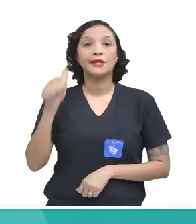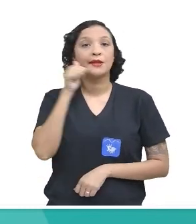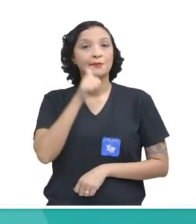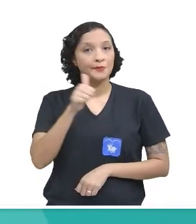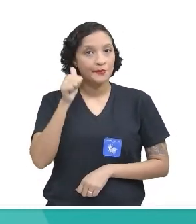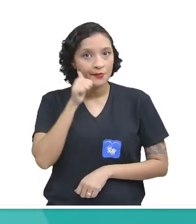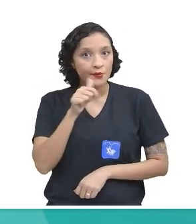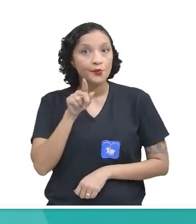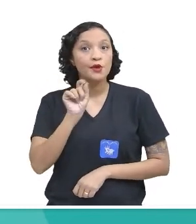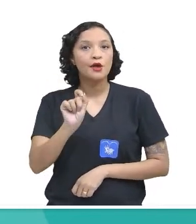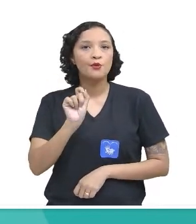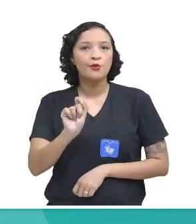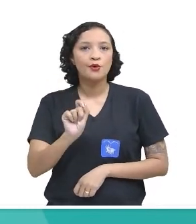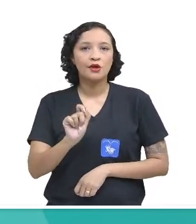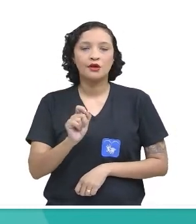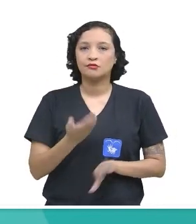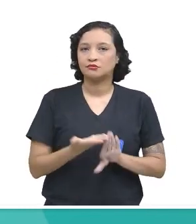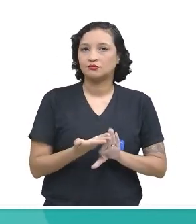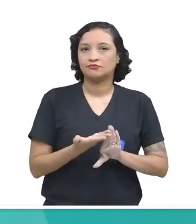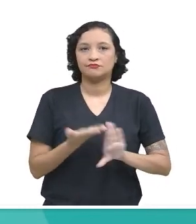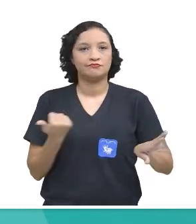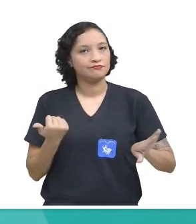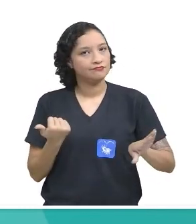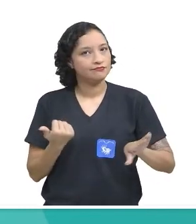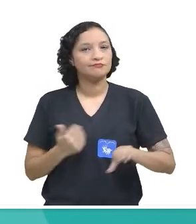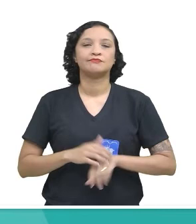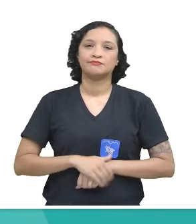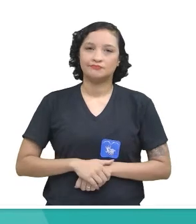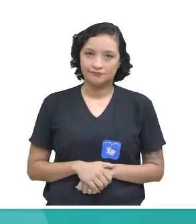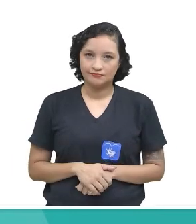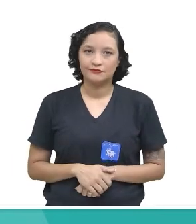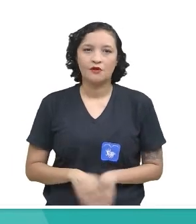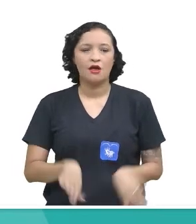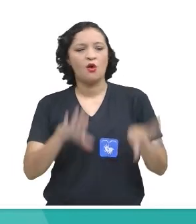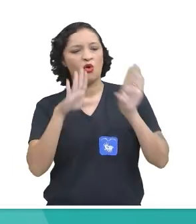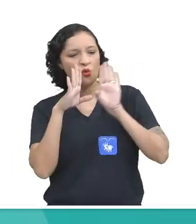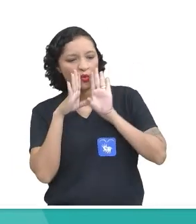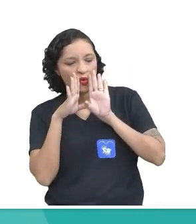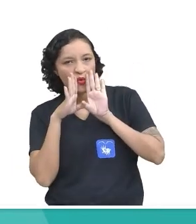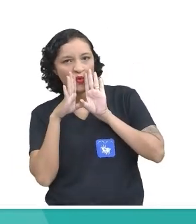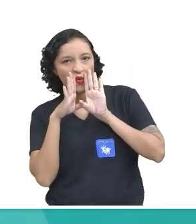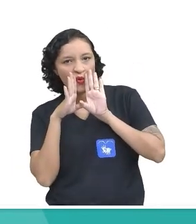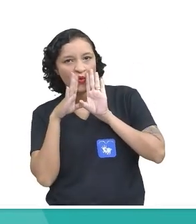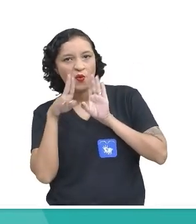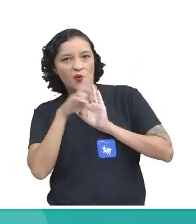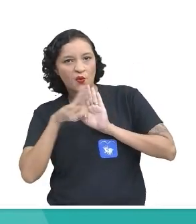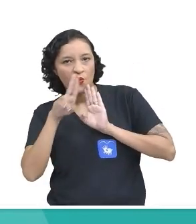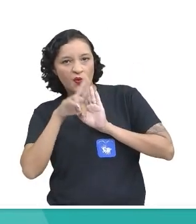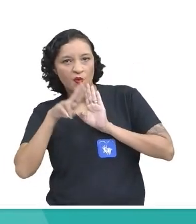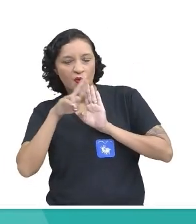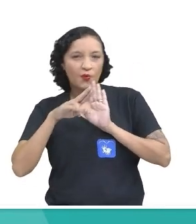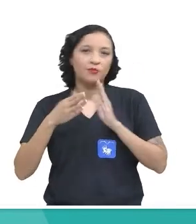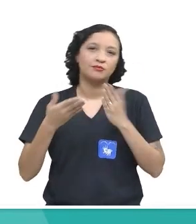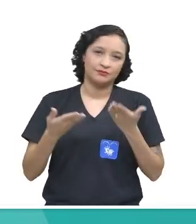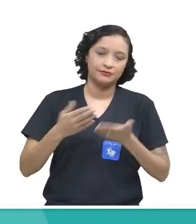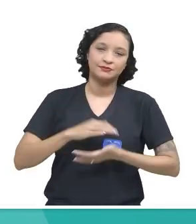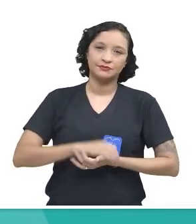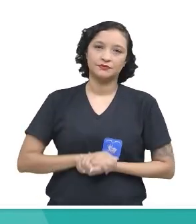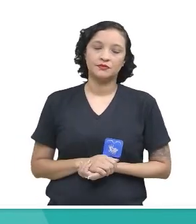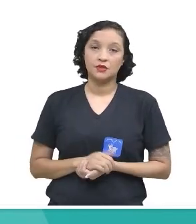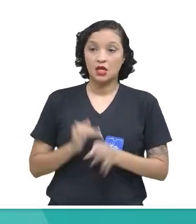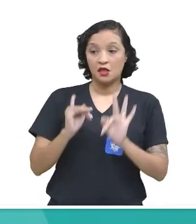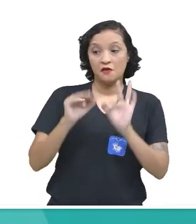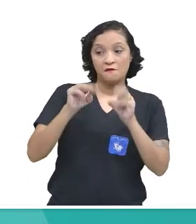fazer um desfeite para ele, né? Ou seja, vai vaiar. Então olha só, a banda encerra a música no momento em que o casal